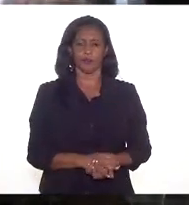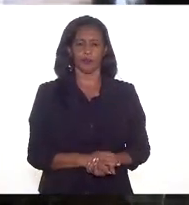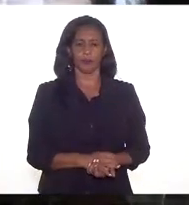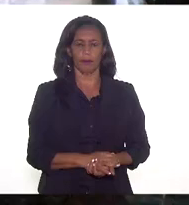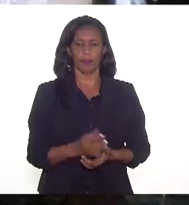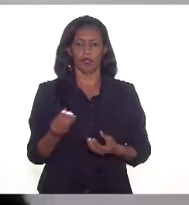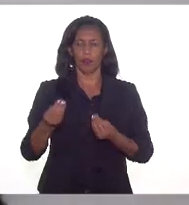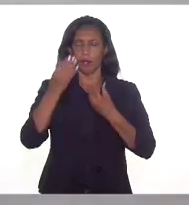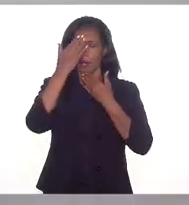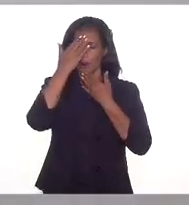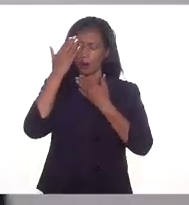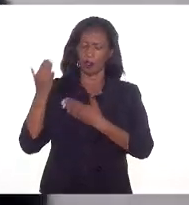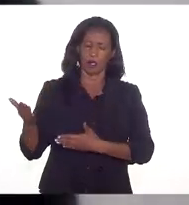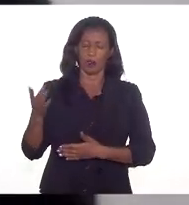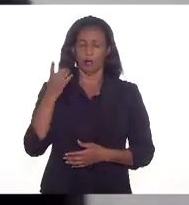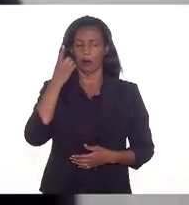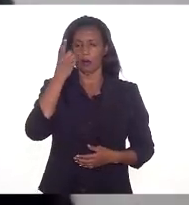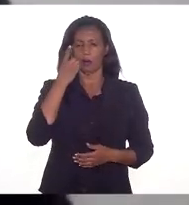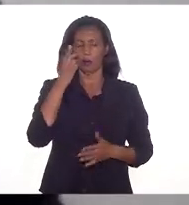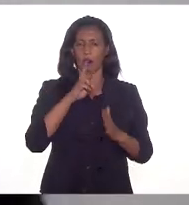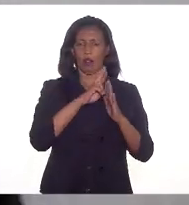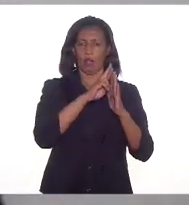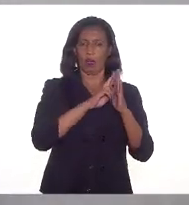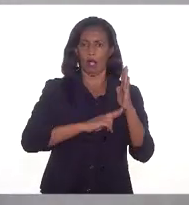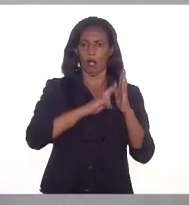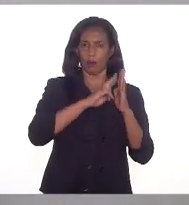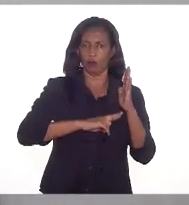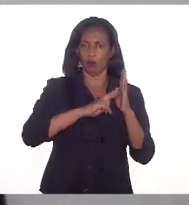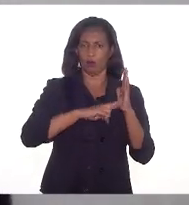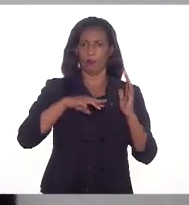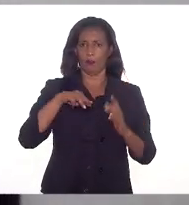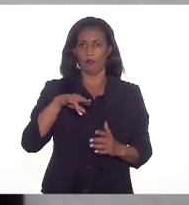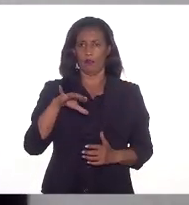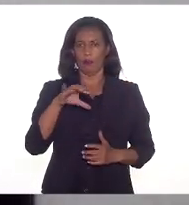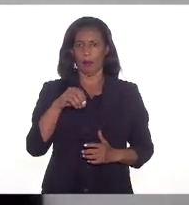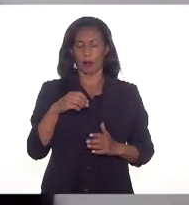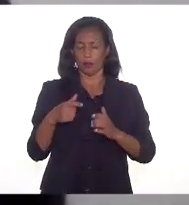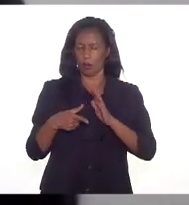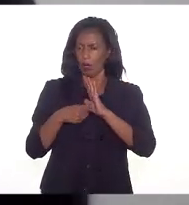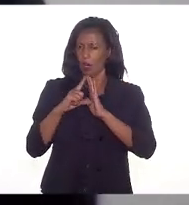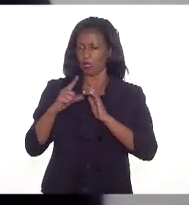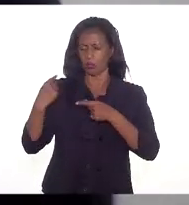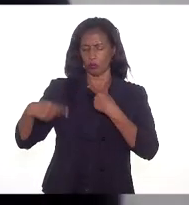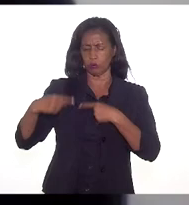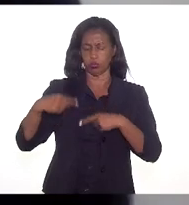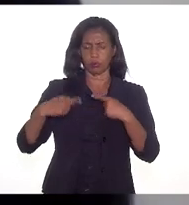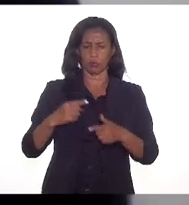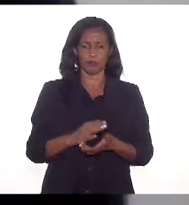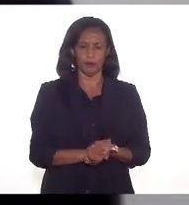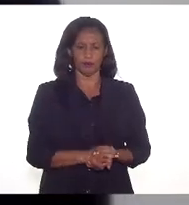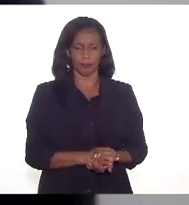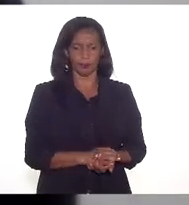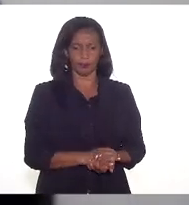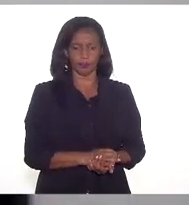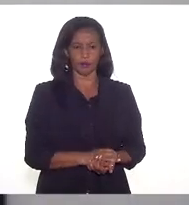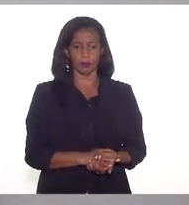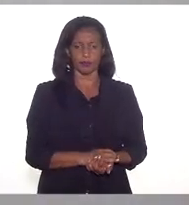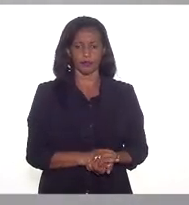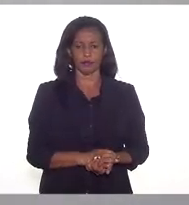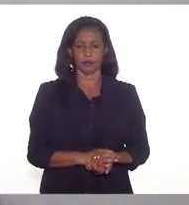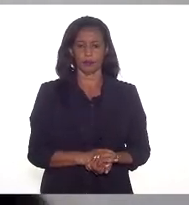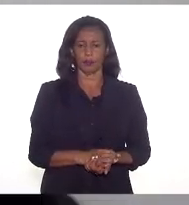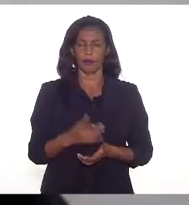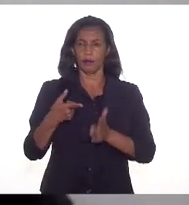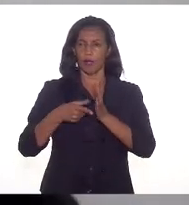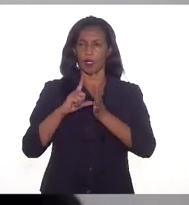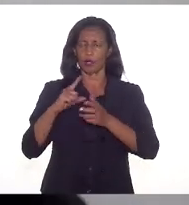Muito obrigado, deputado relator Márcio Canella. Antes de abrir para a discussão, obrigado. Antes